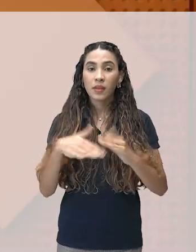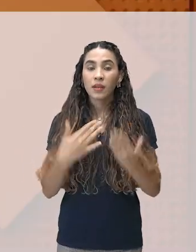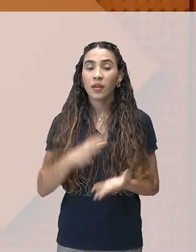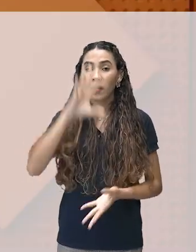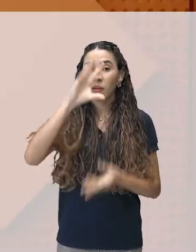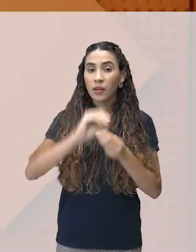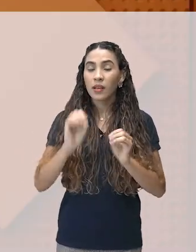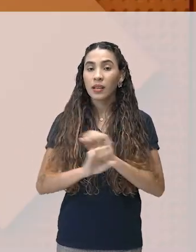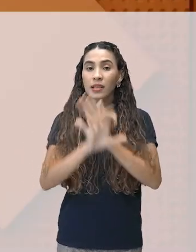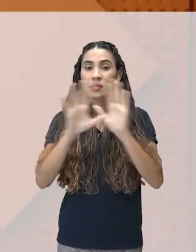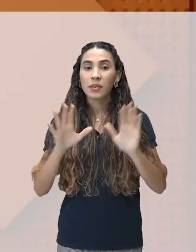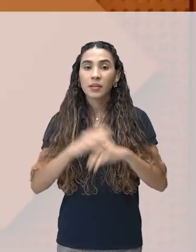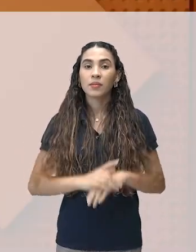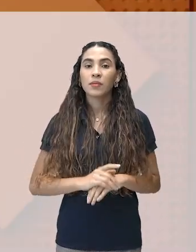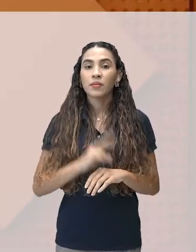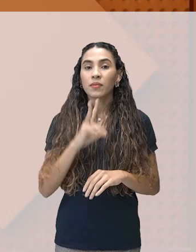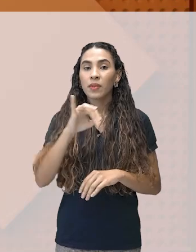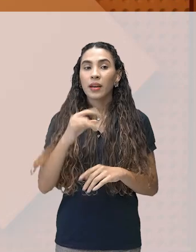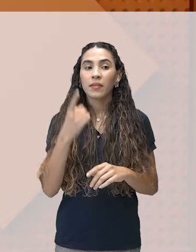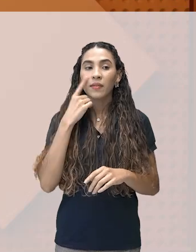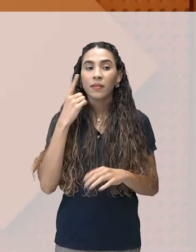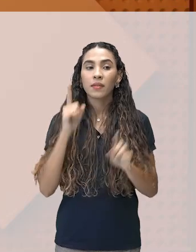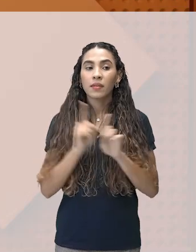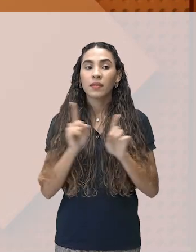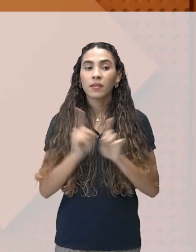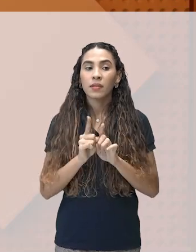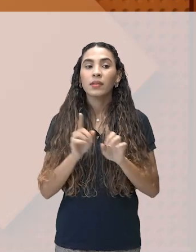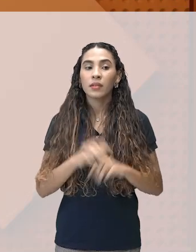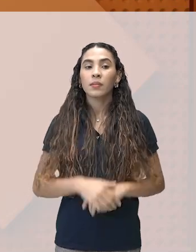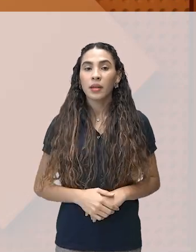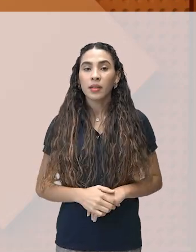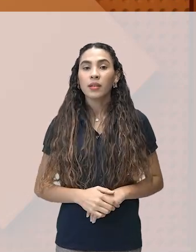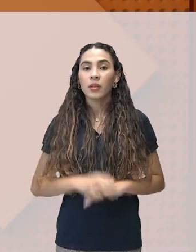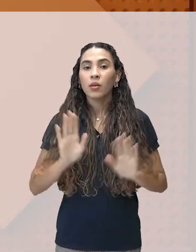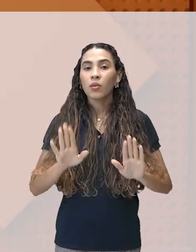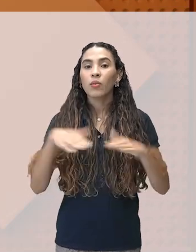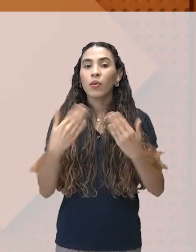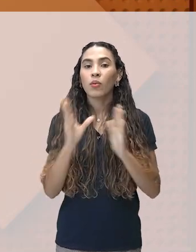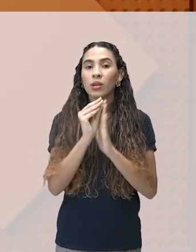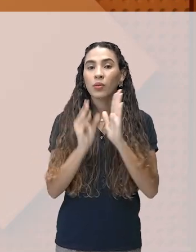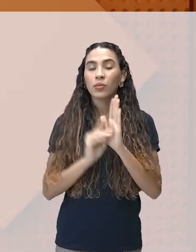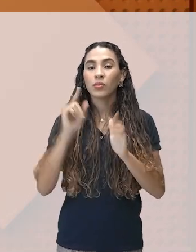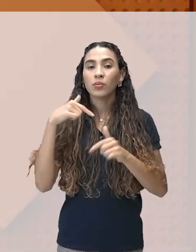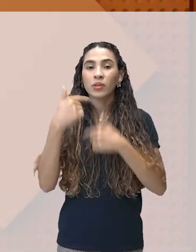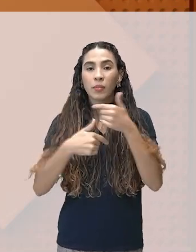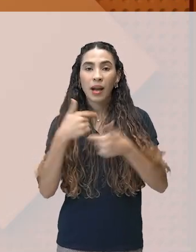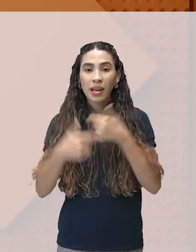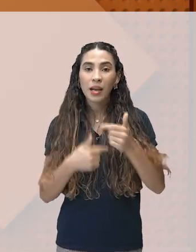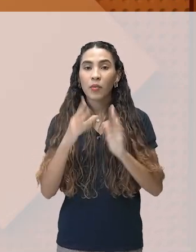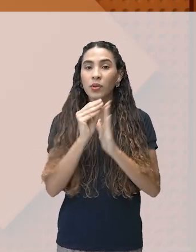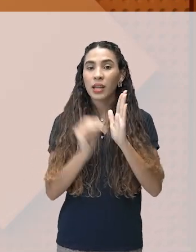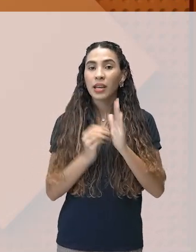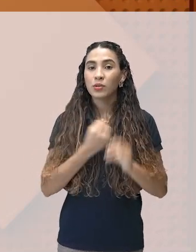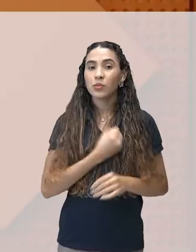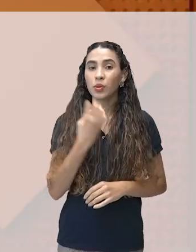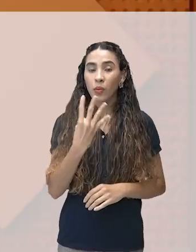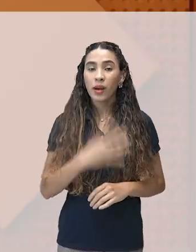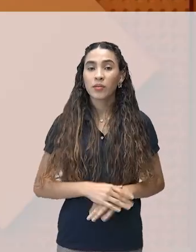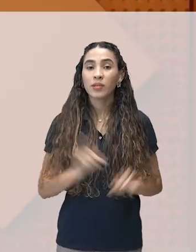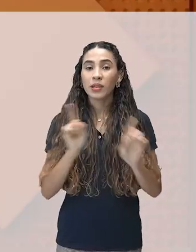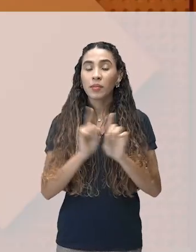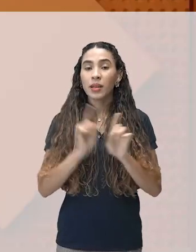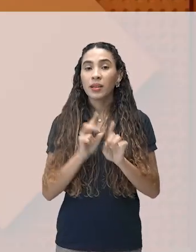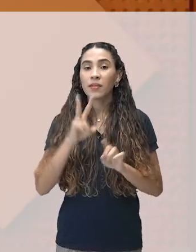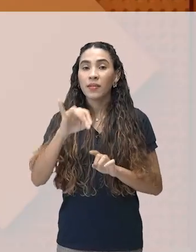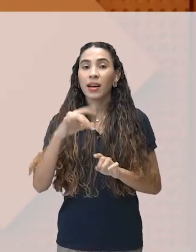esse esclarecimento, a gente vai abordar quais foram os principais conteúdos que nós trabalhamos na unidade de número 4, e a gente